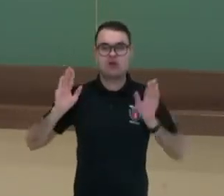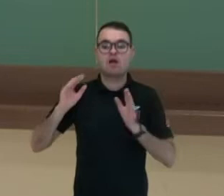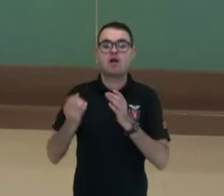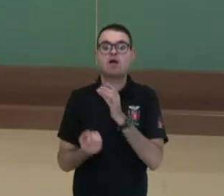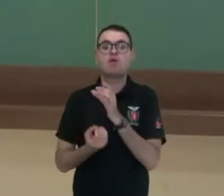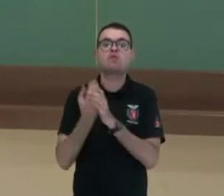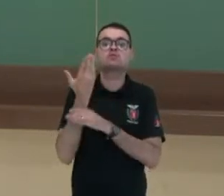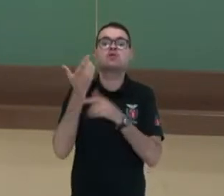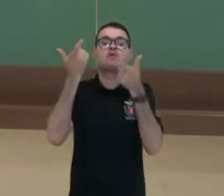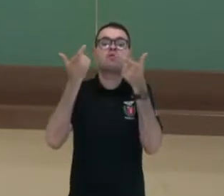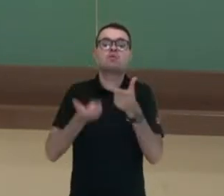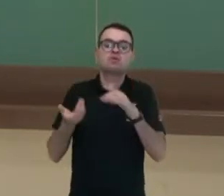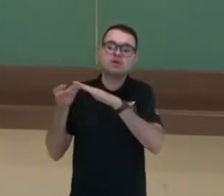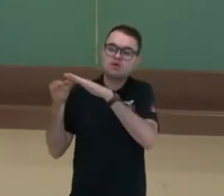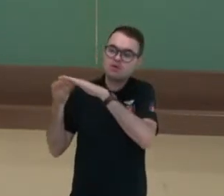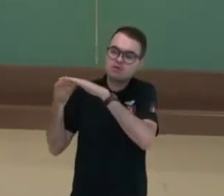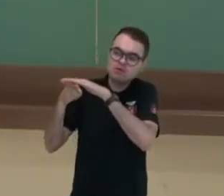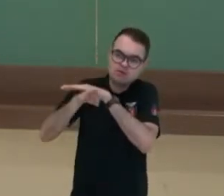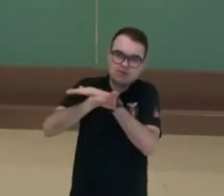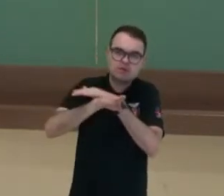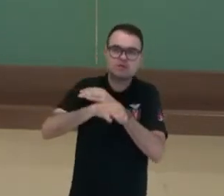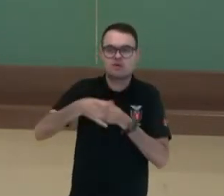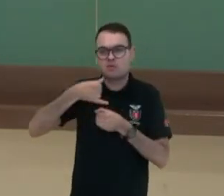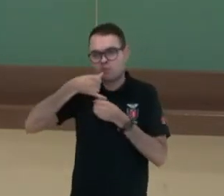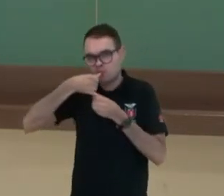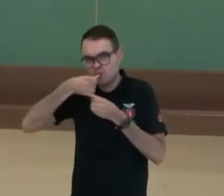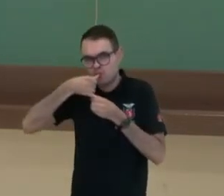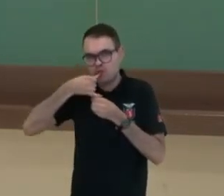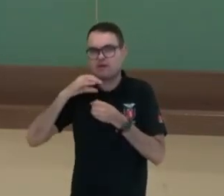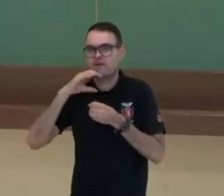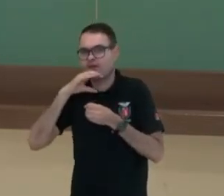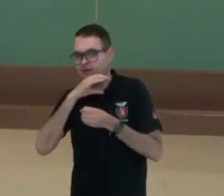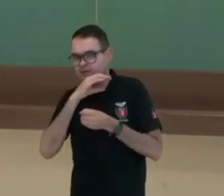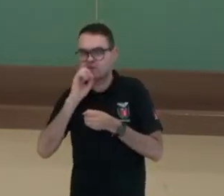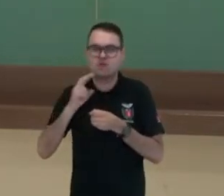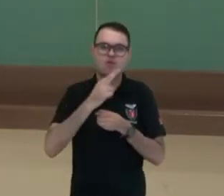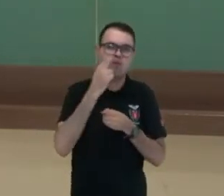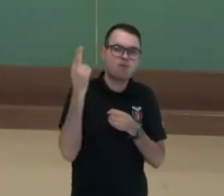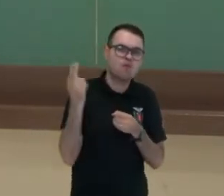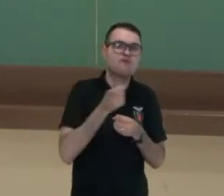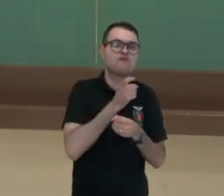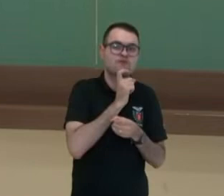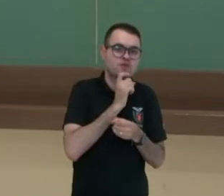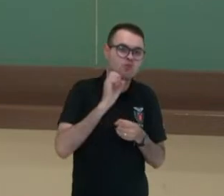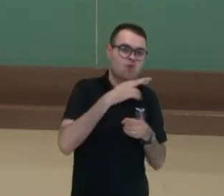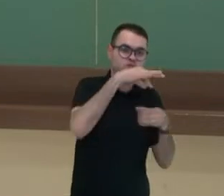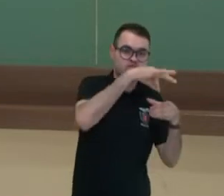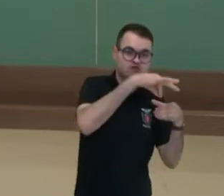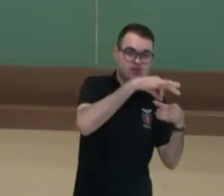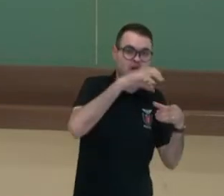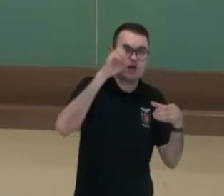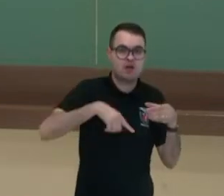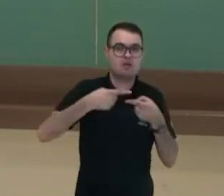se tomar, né, a erva mate, tanto ela quente ou fria, ou chá, é de origem